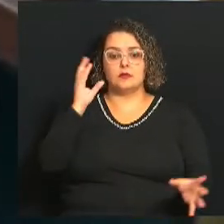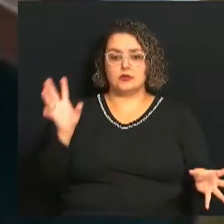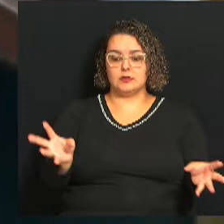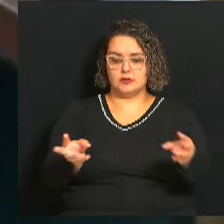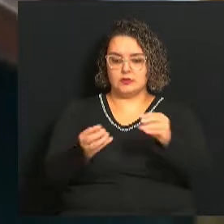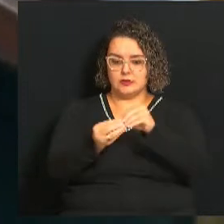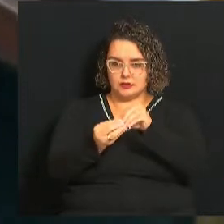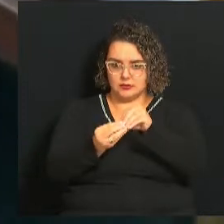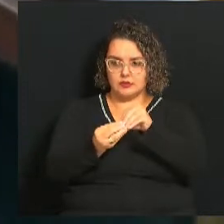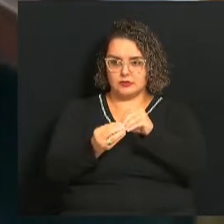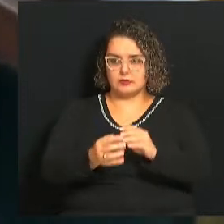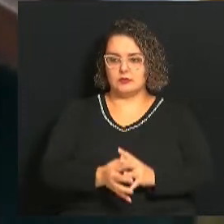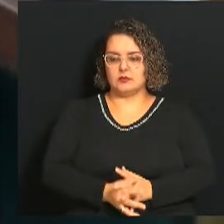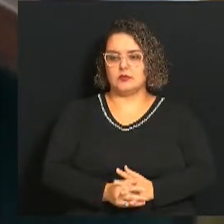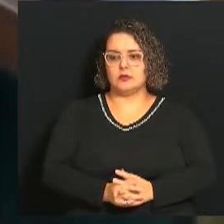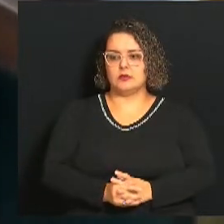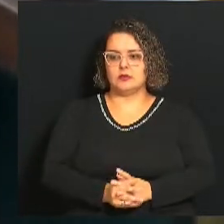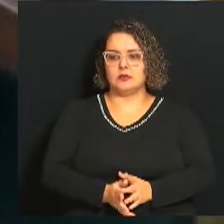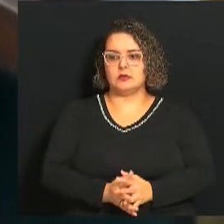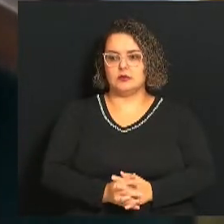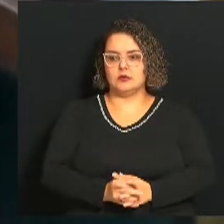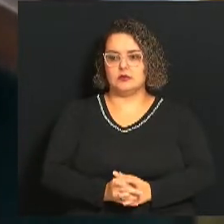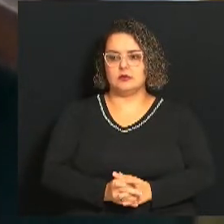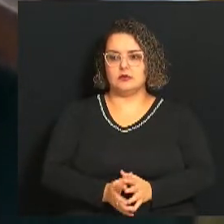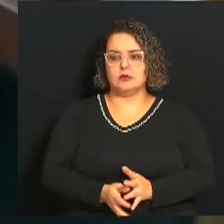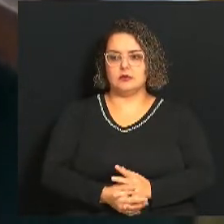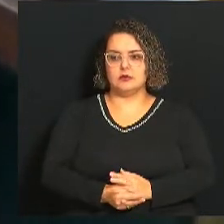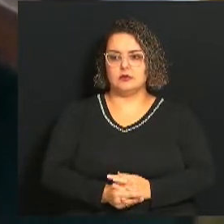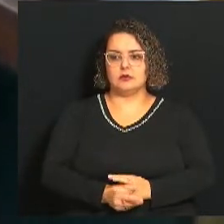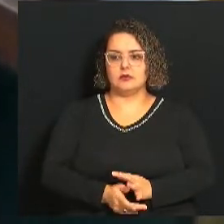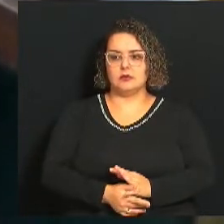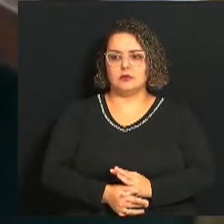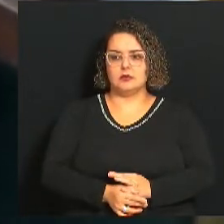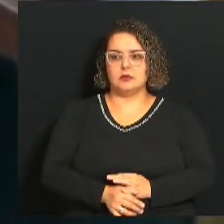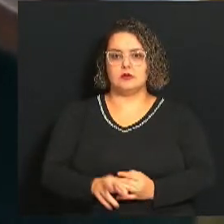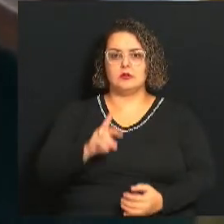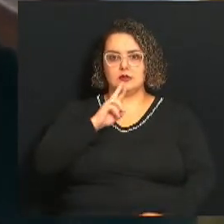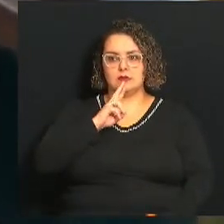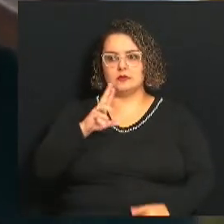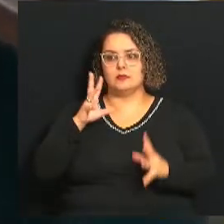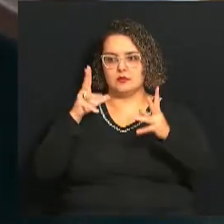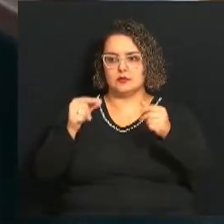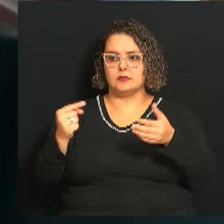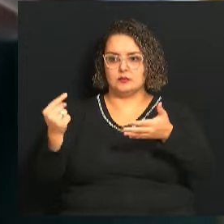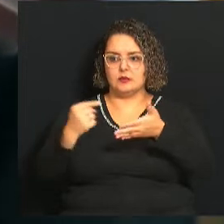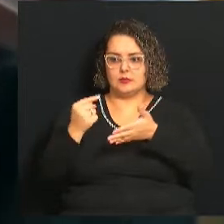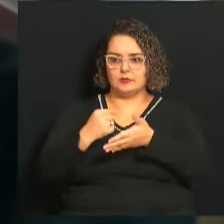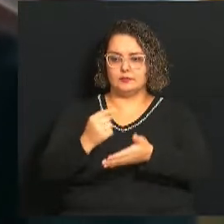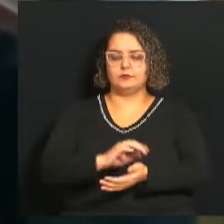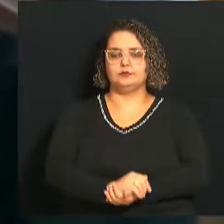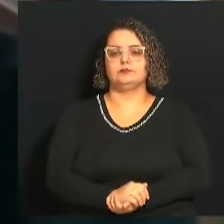e procurar responder a todos os questionamentos. Então, vamos lá.